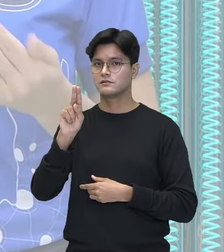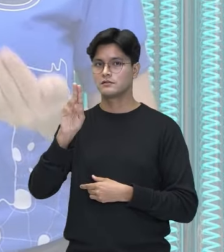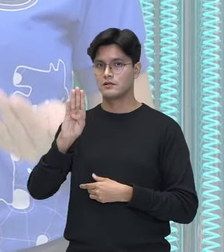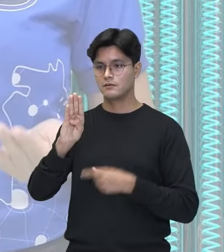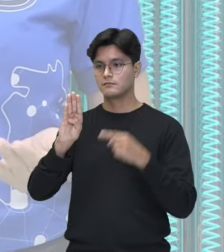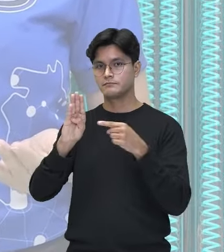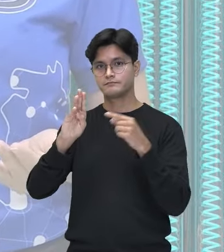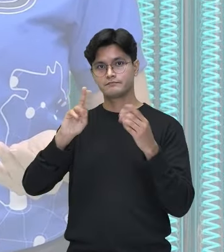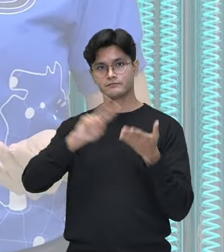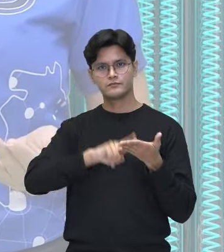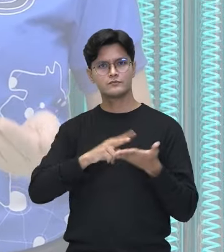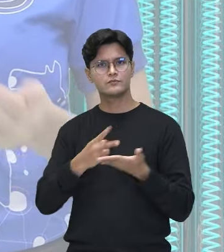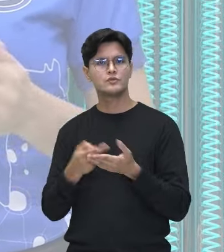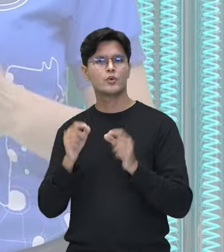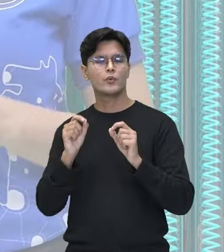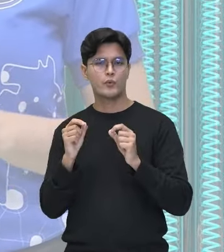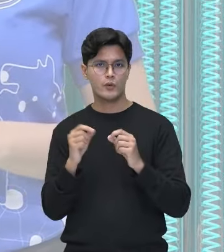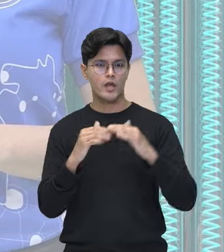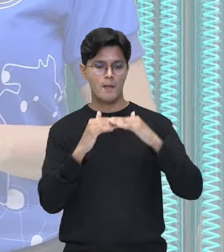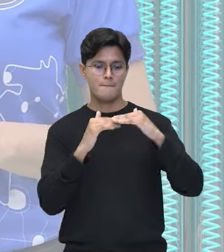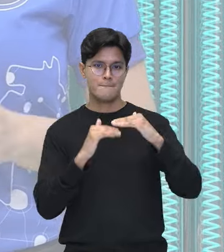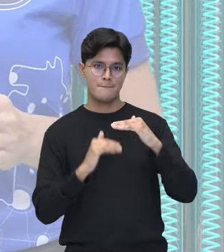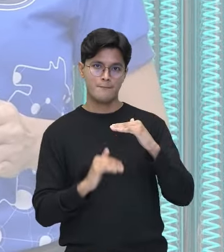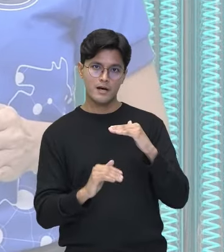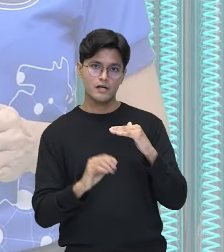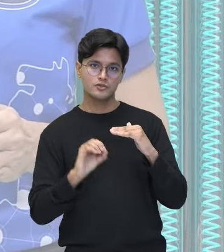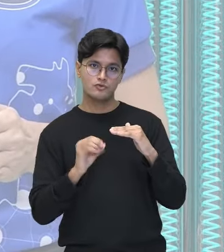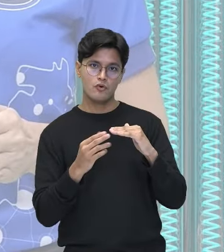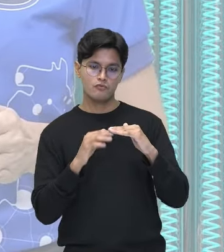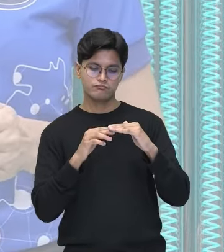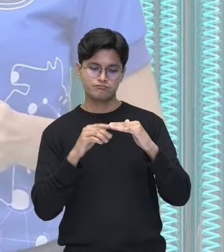significa embaixo ou abaixo